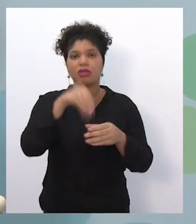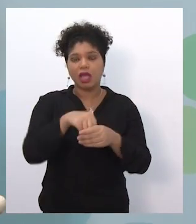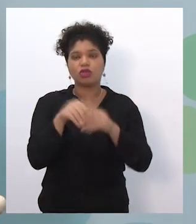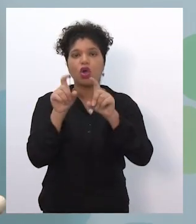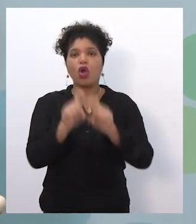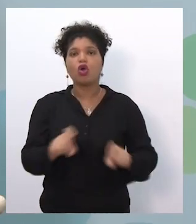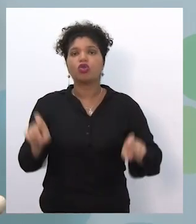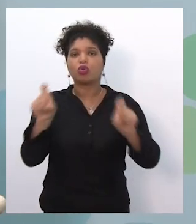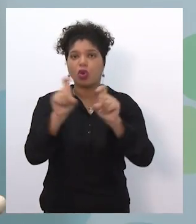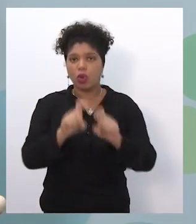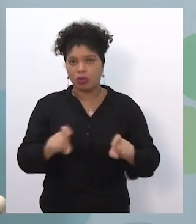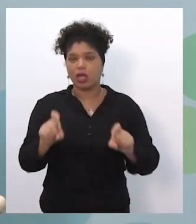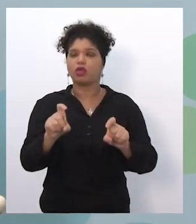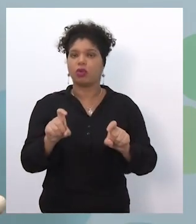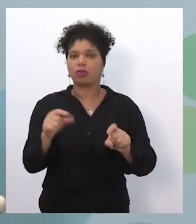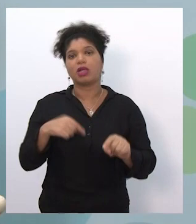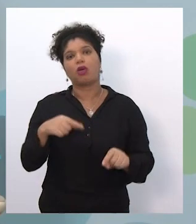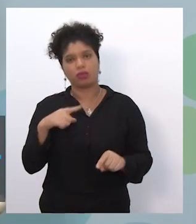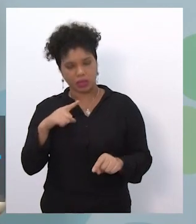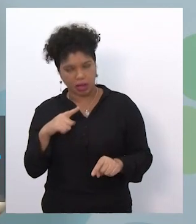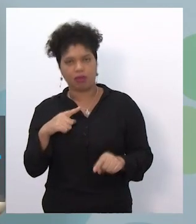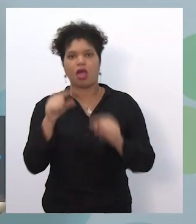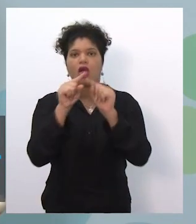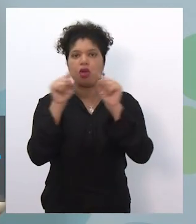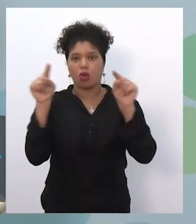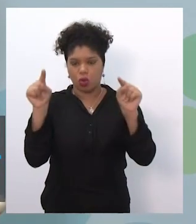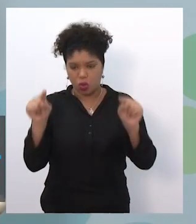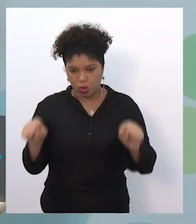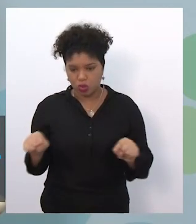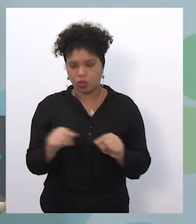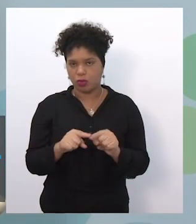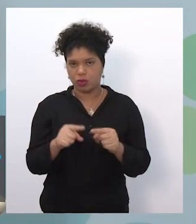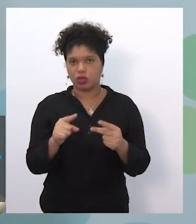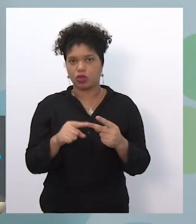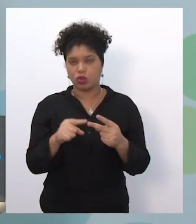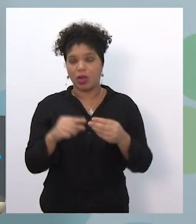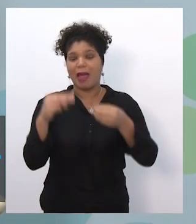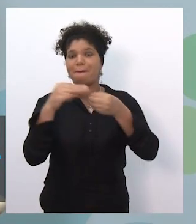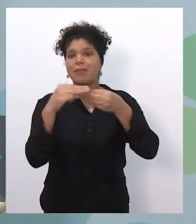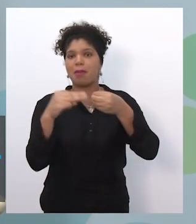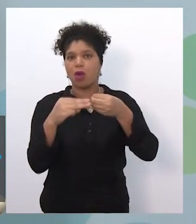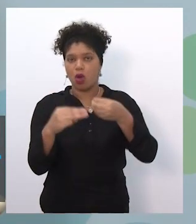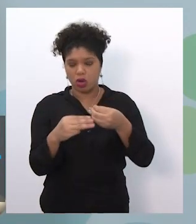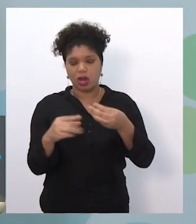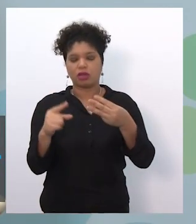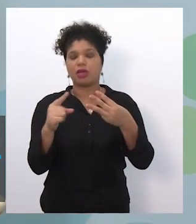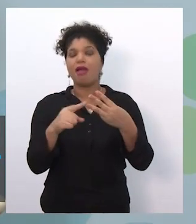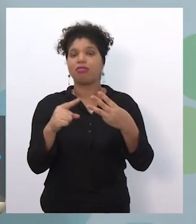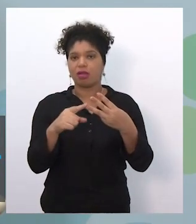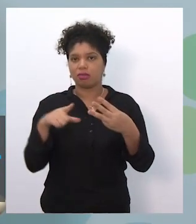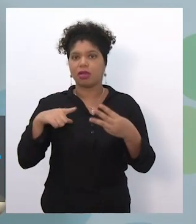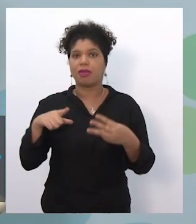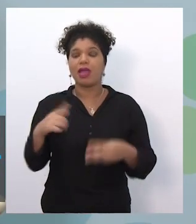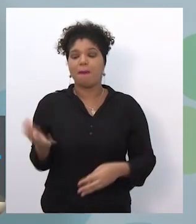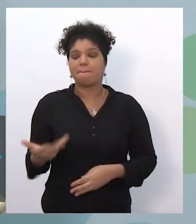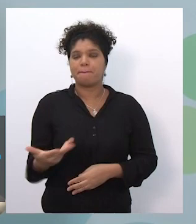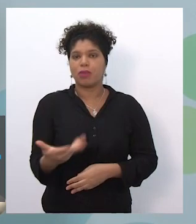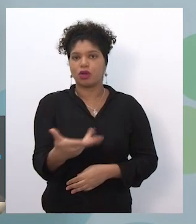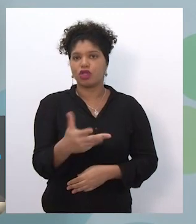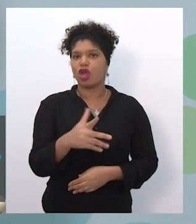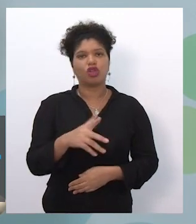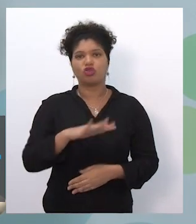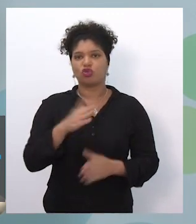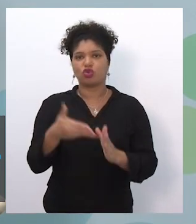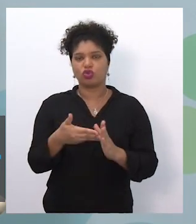do seu computador. Então, a placa-mãe é um, o processador é outro, a memória. Então, tudo isso daí são as peças do computador,